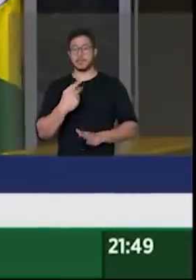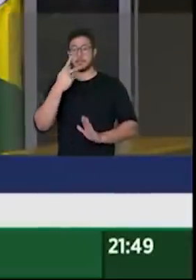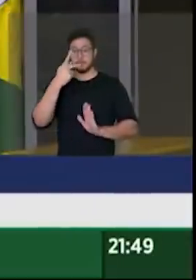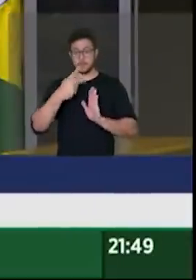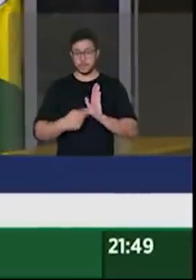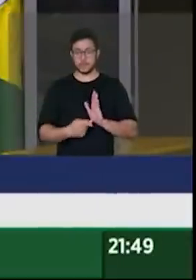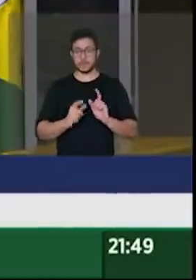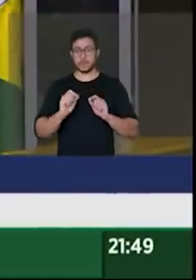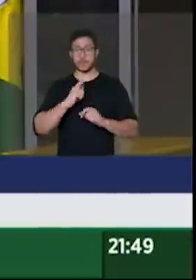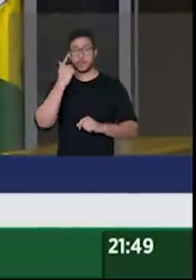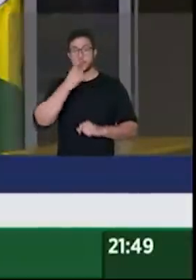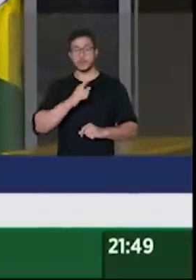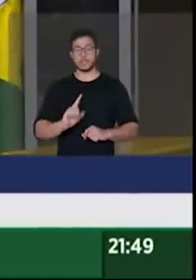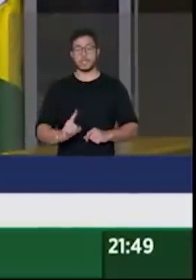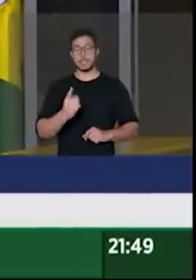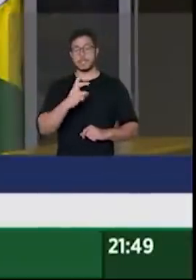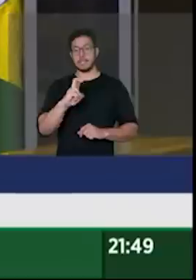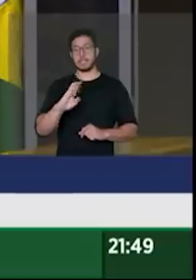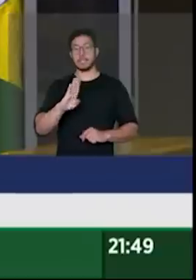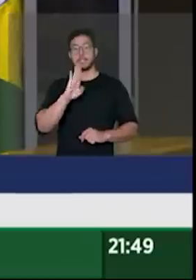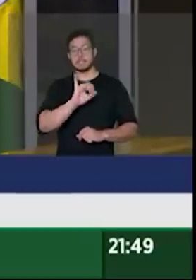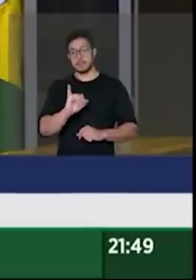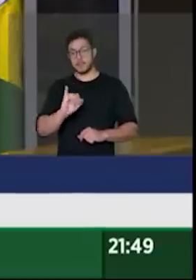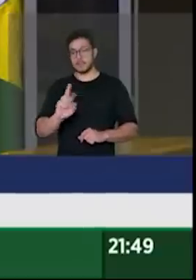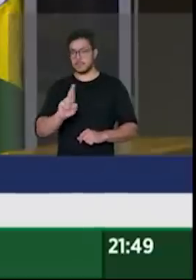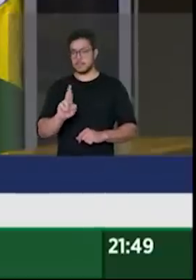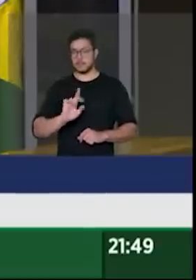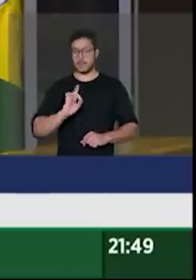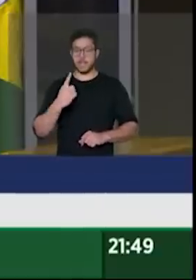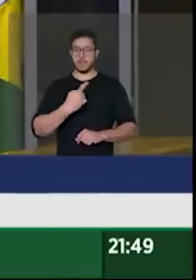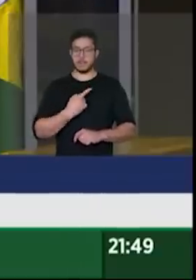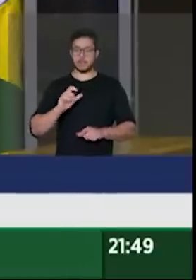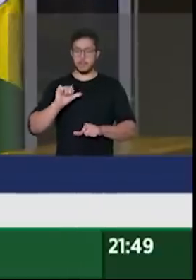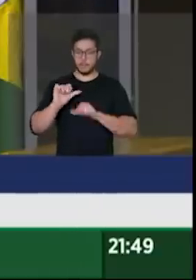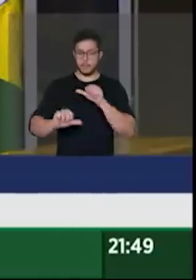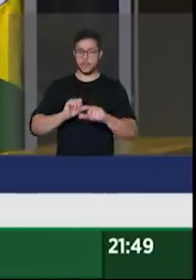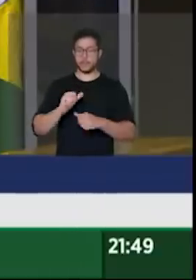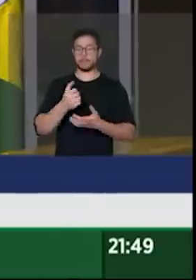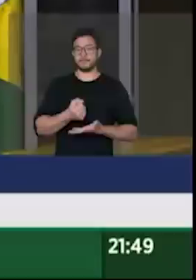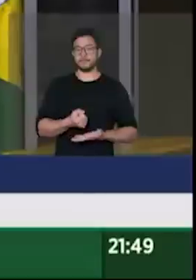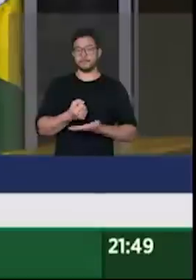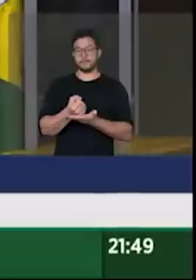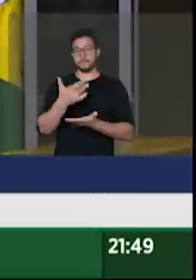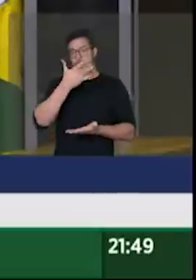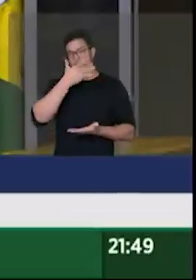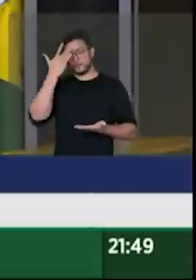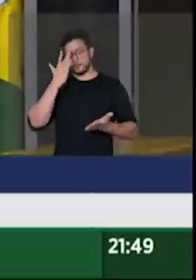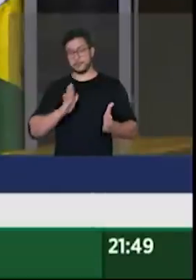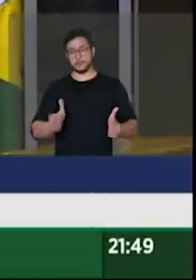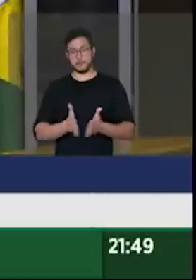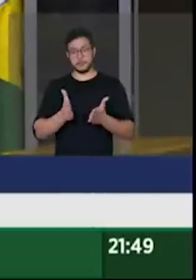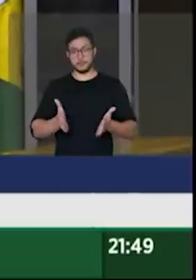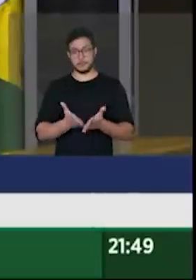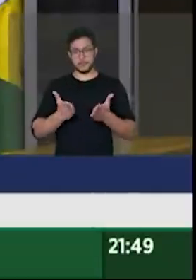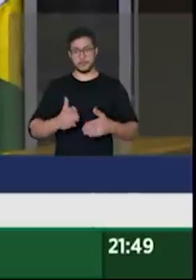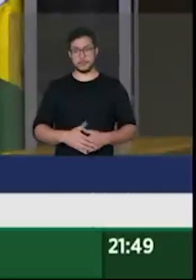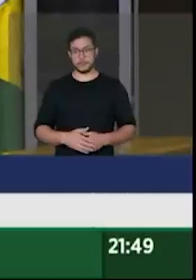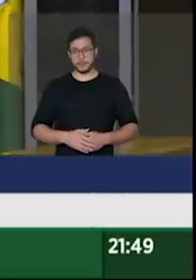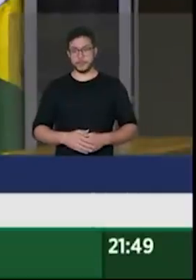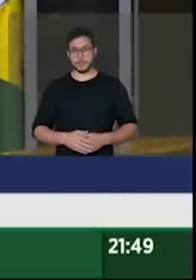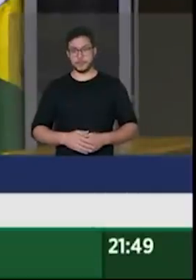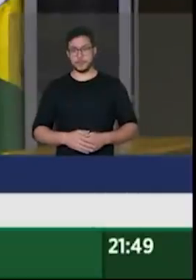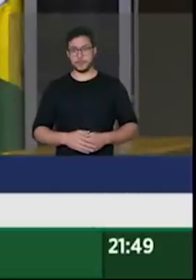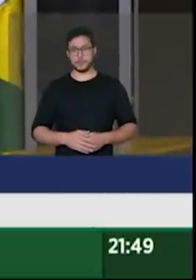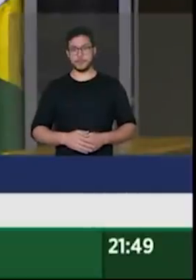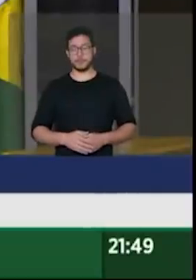daria 15 bilhões de reais para essa casa reverter em benefício para o mais pobre, mas que hoje vai para o 1% mais rico da população,